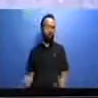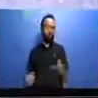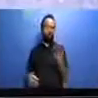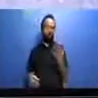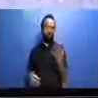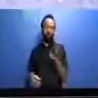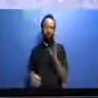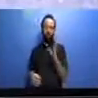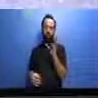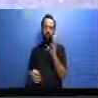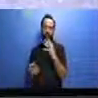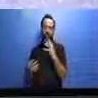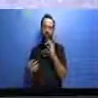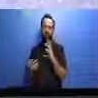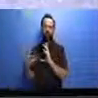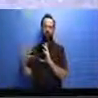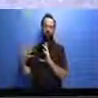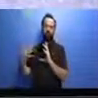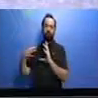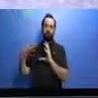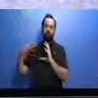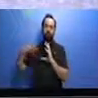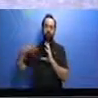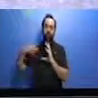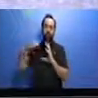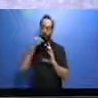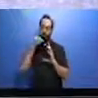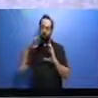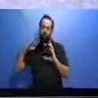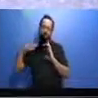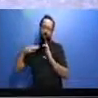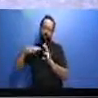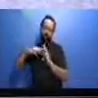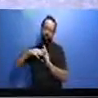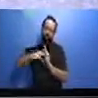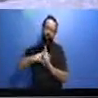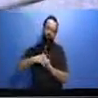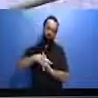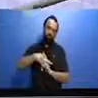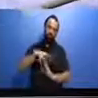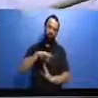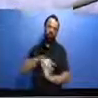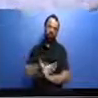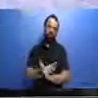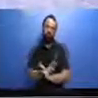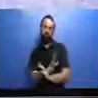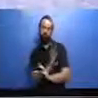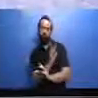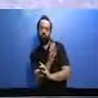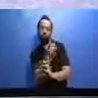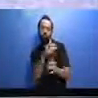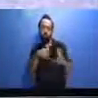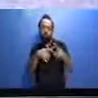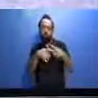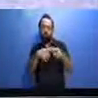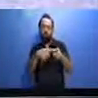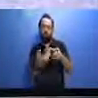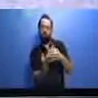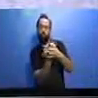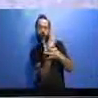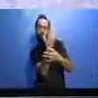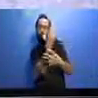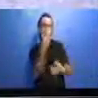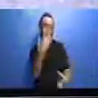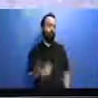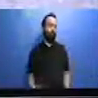entra por esses poros e sai aqui por cima, pelo ósculo. É dessa forma que ela promove a limpeza do ambiente onde ela